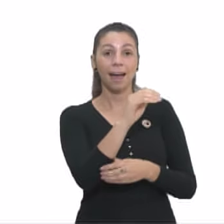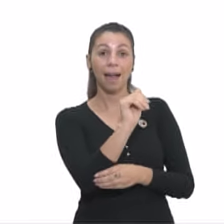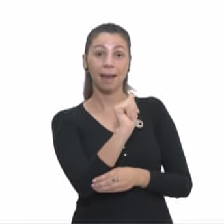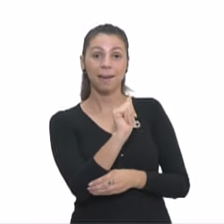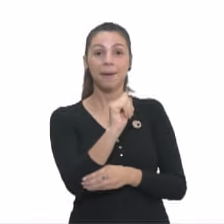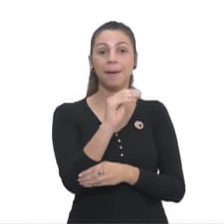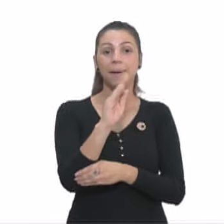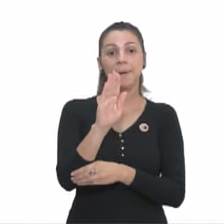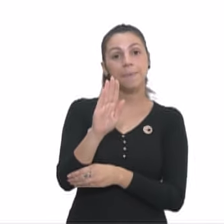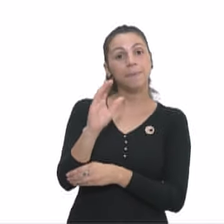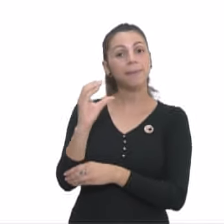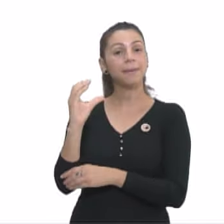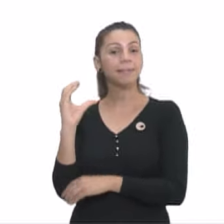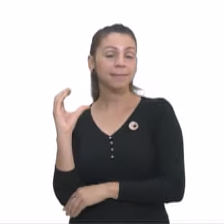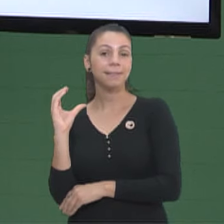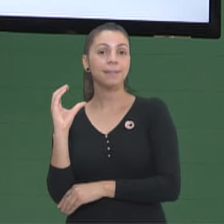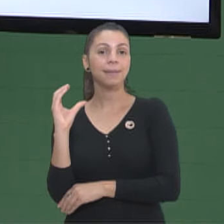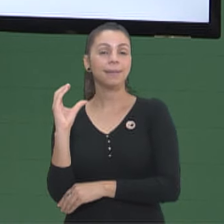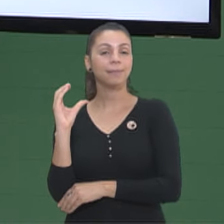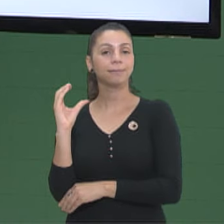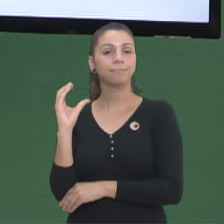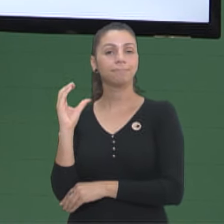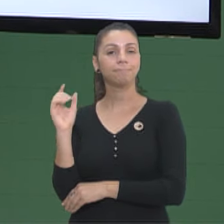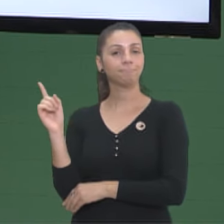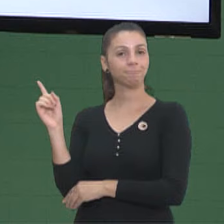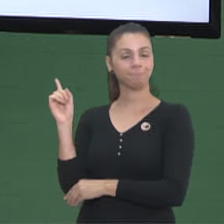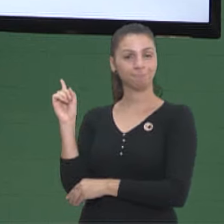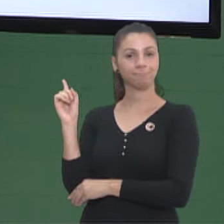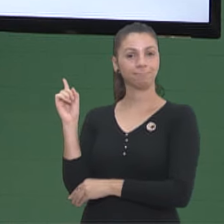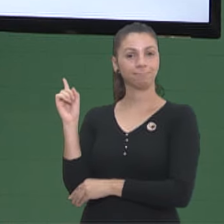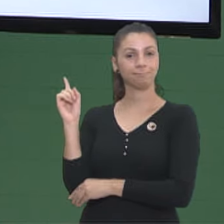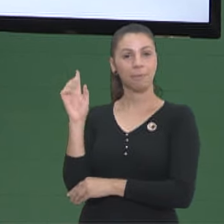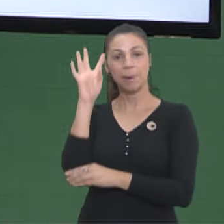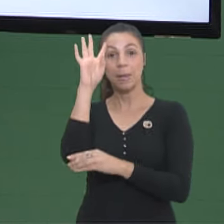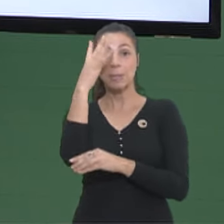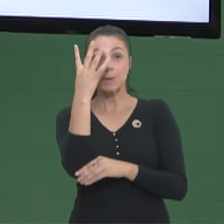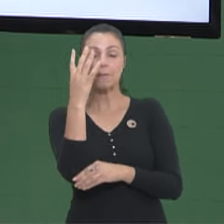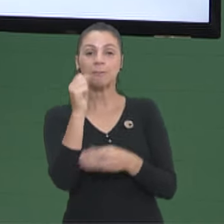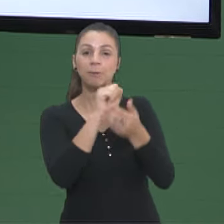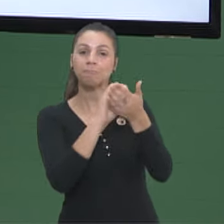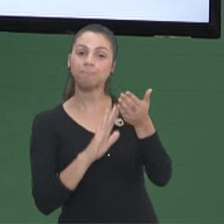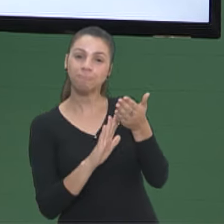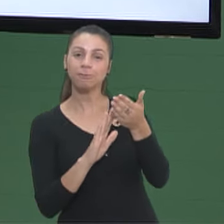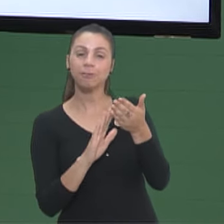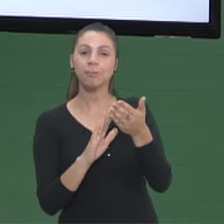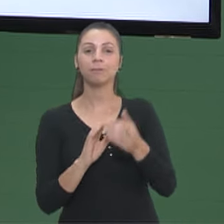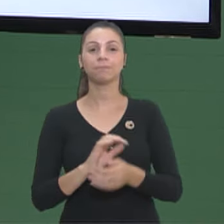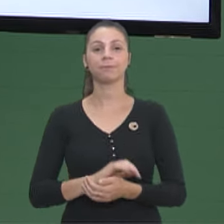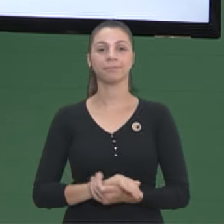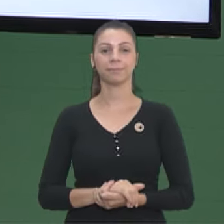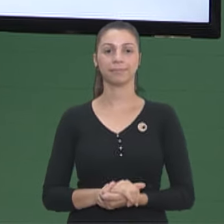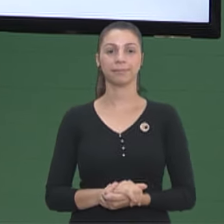na cidade C, tá bom? Para poder resolver esse exercício aqui. Vamos lá? Uns minutinhos.